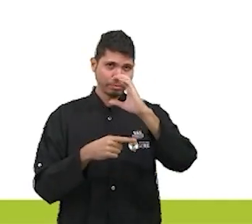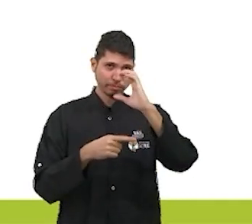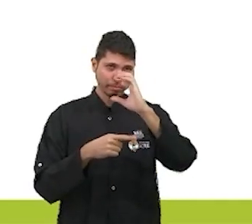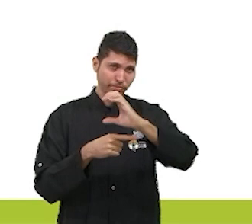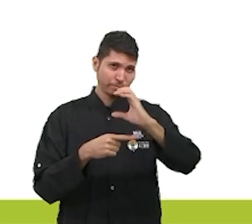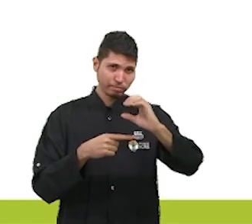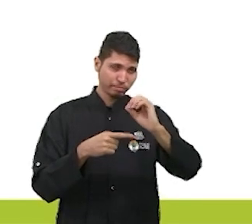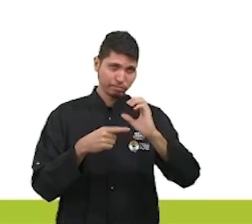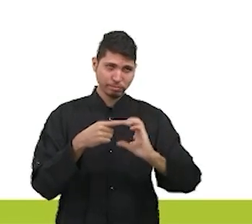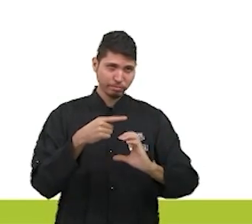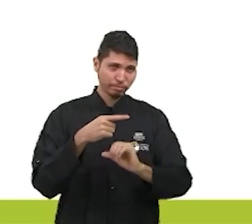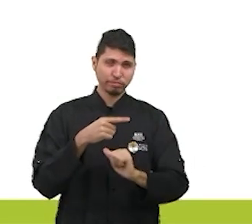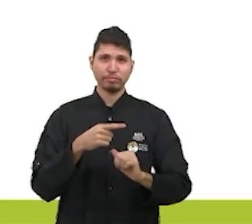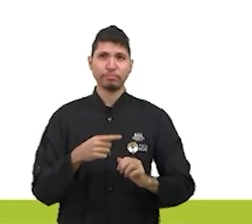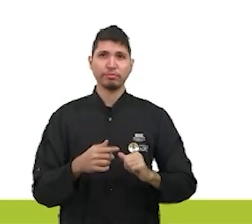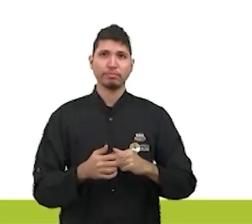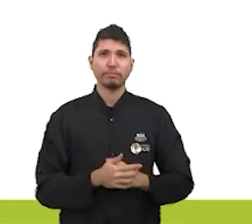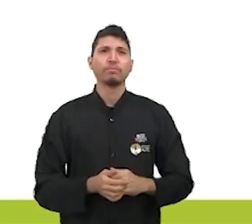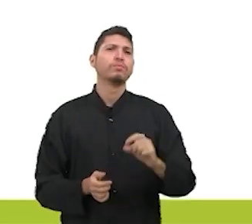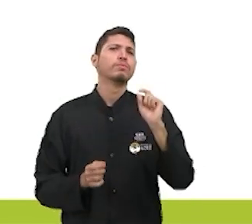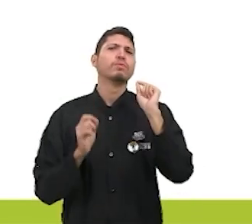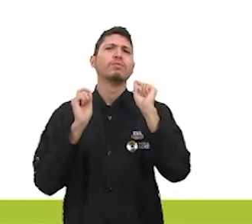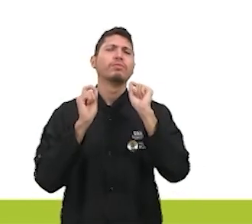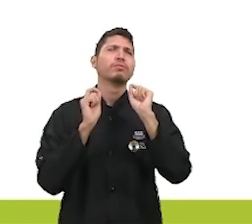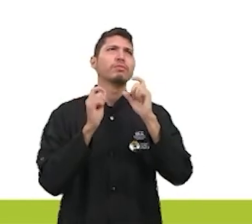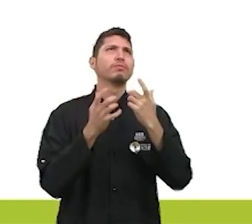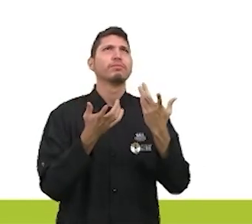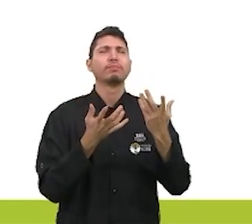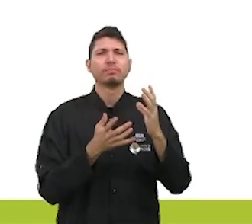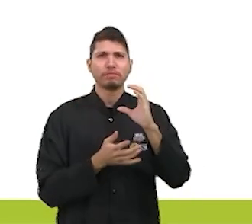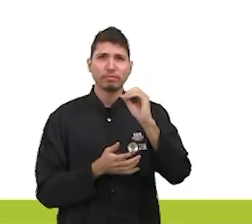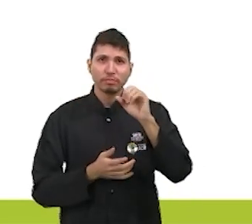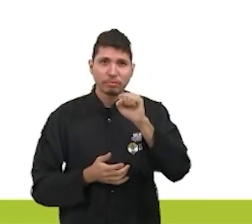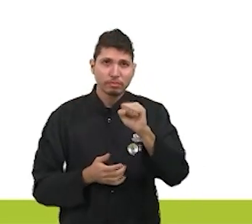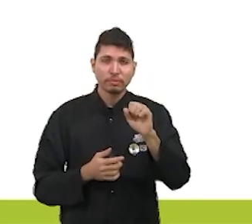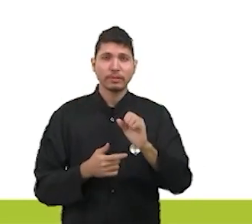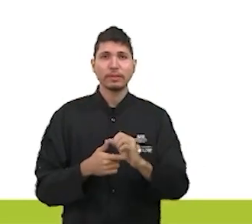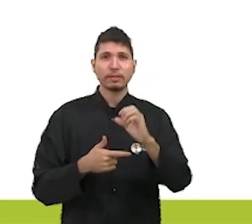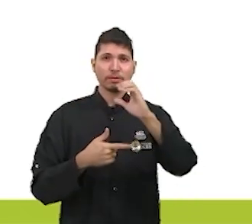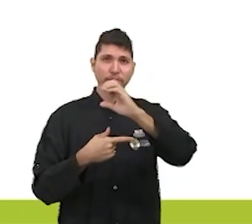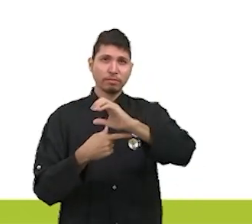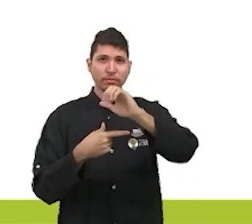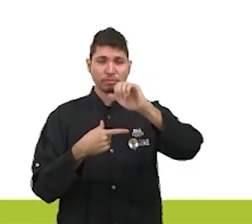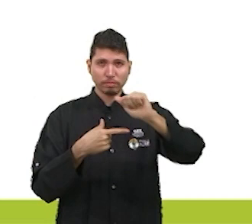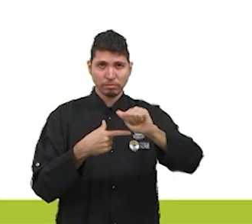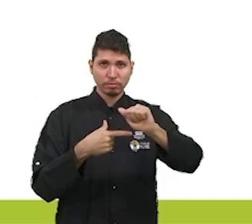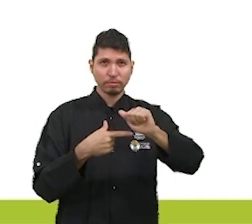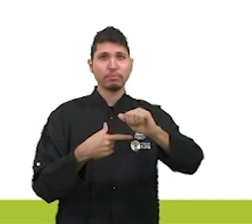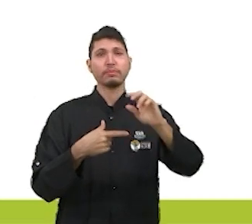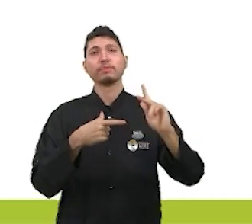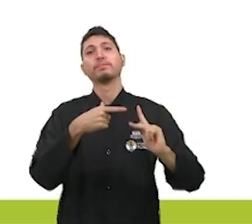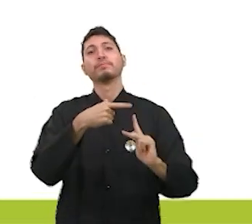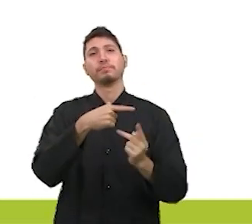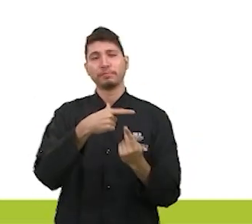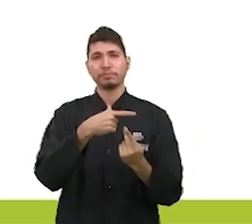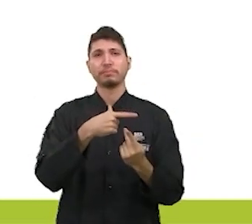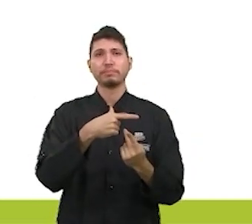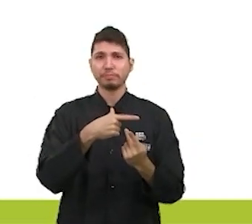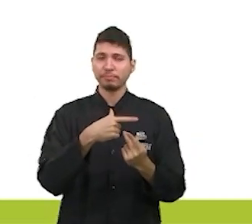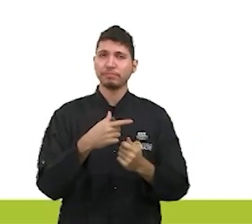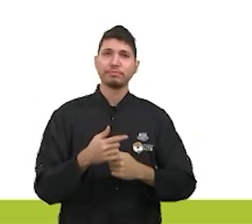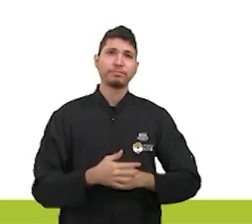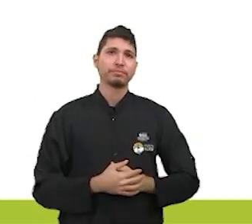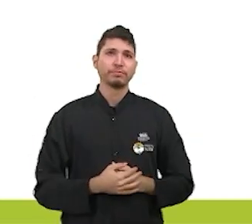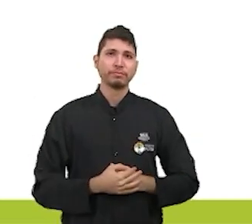cosseno. O que é o cosseno? É o cateto adjacente, que é o CA, sobre a hipotenusa. Aí,